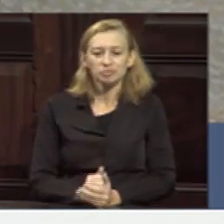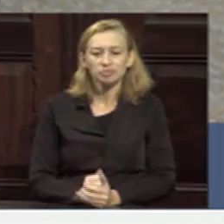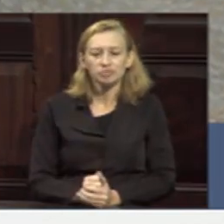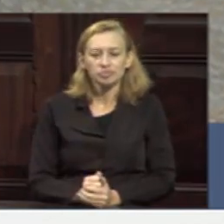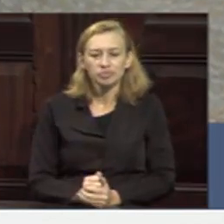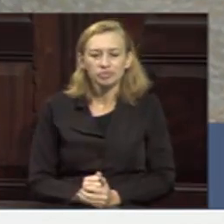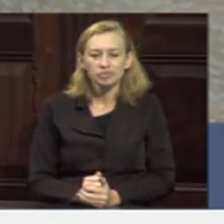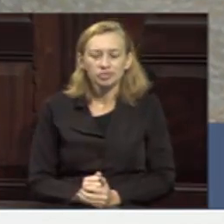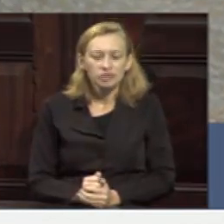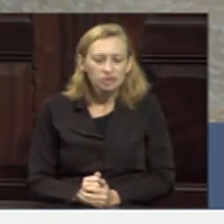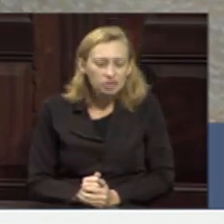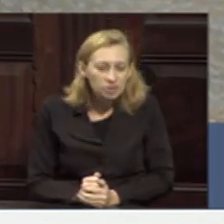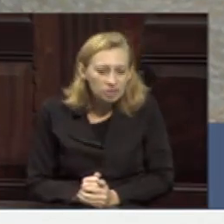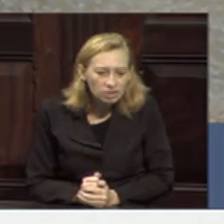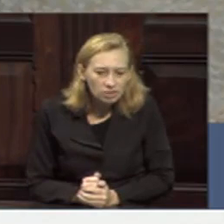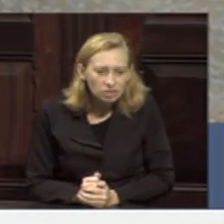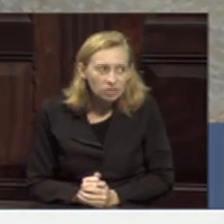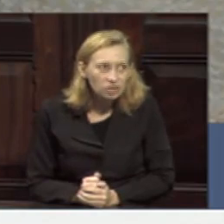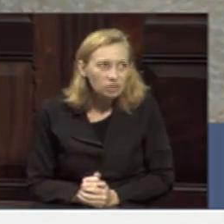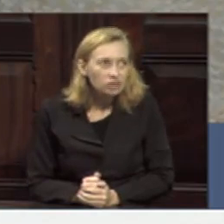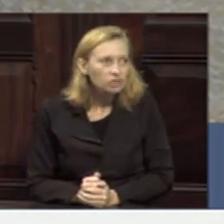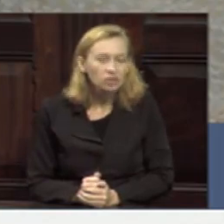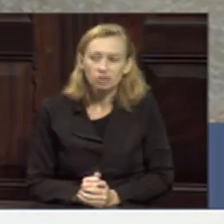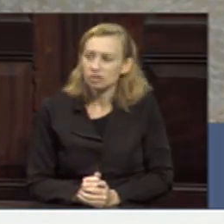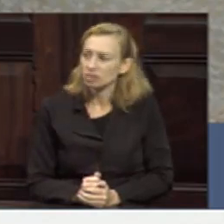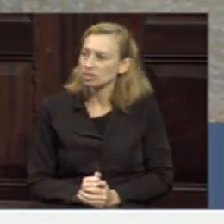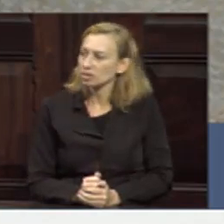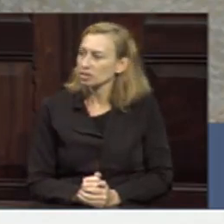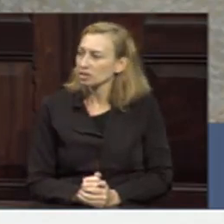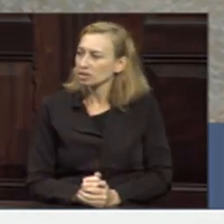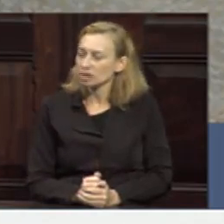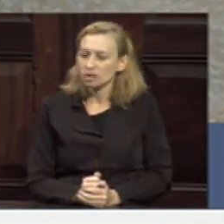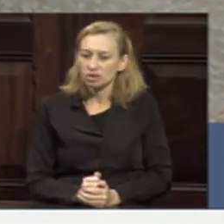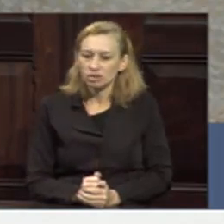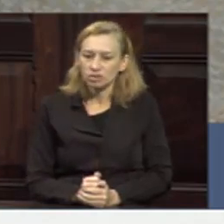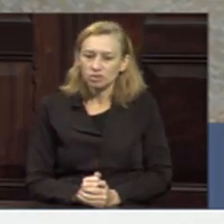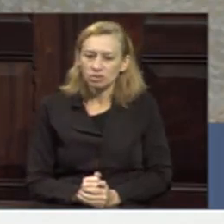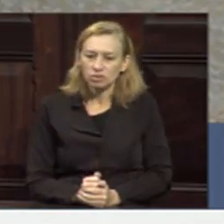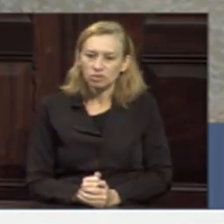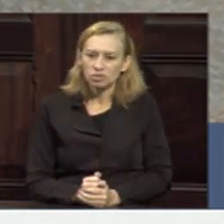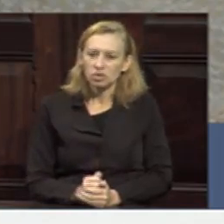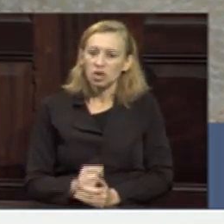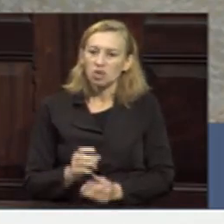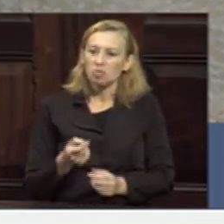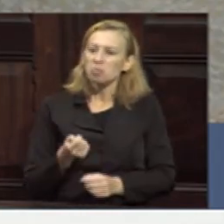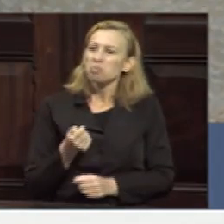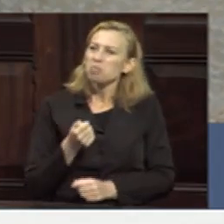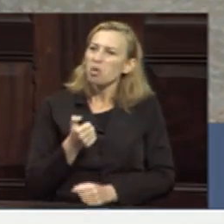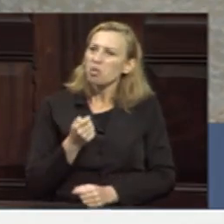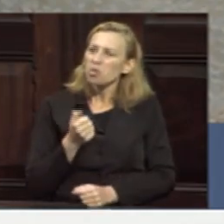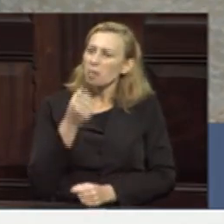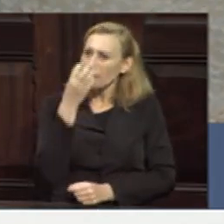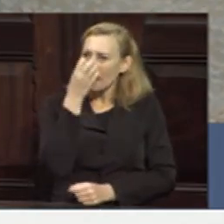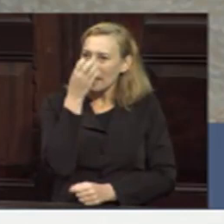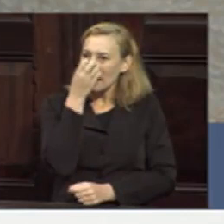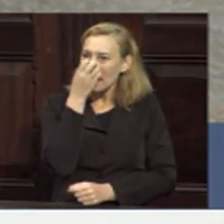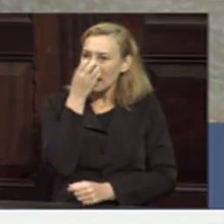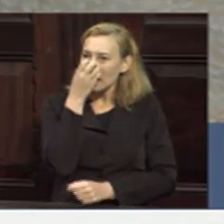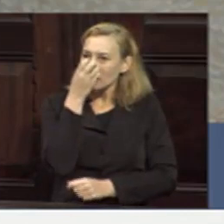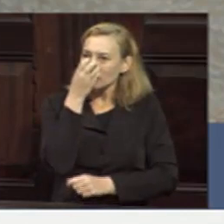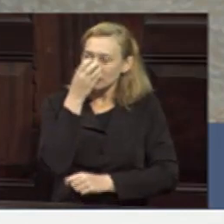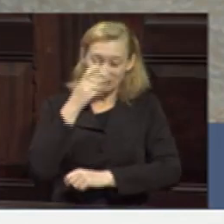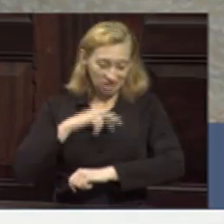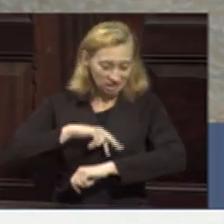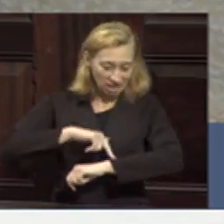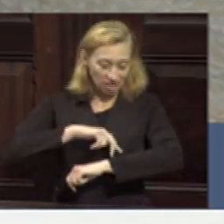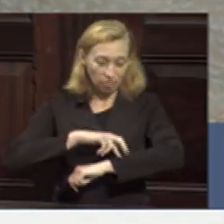No meio de uma feira, uns poucos de palhaços andavam a mostrar em